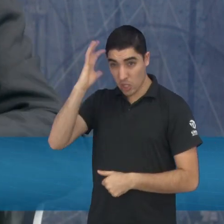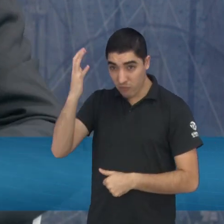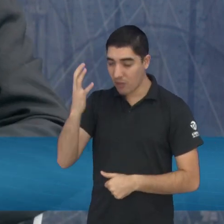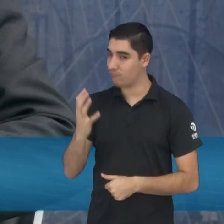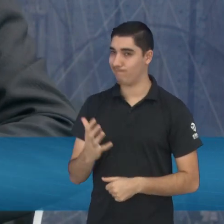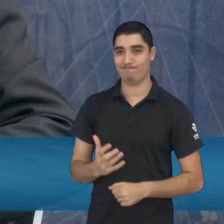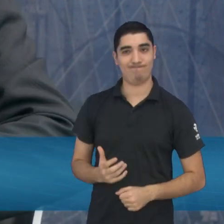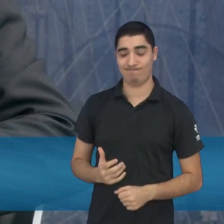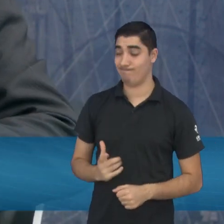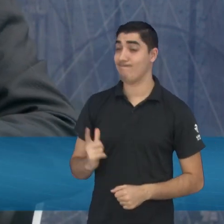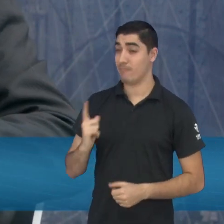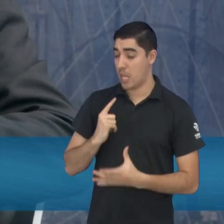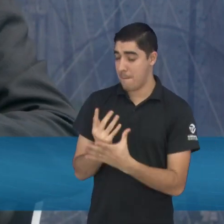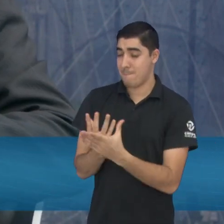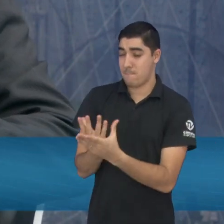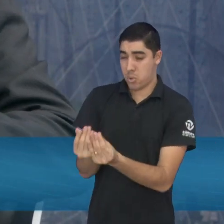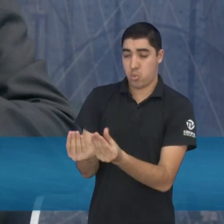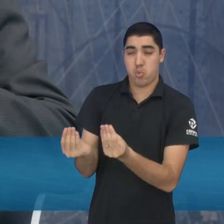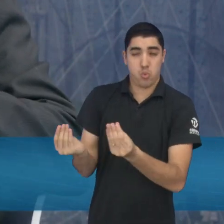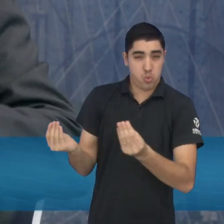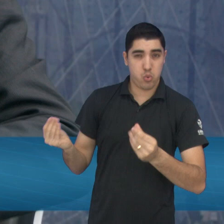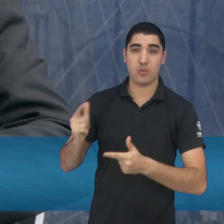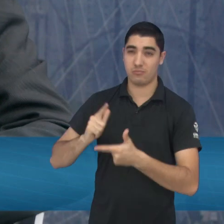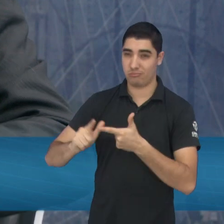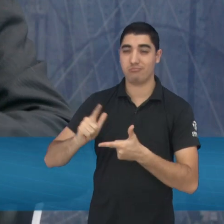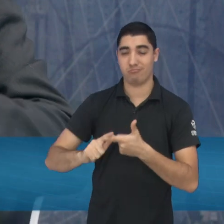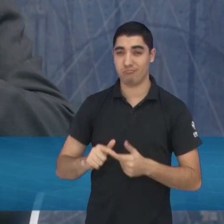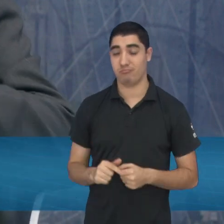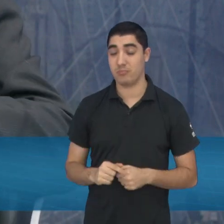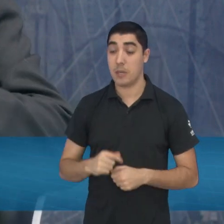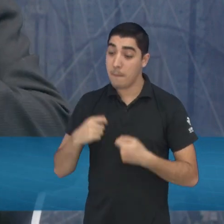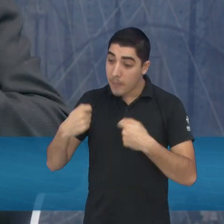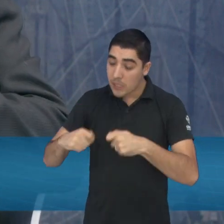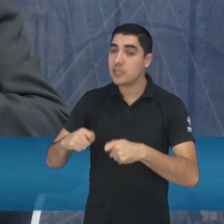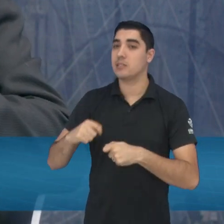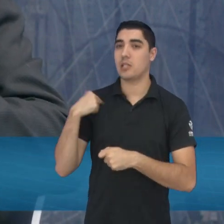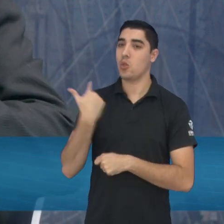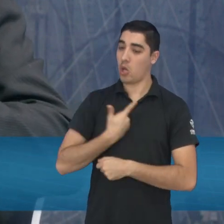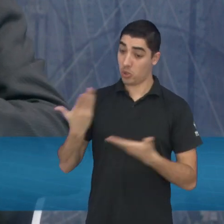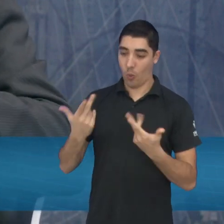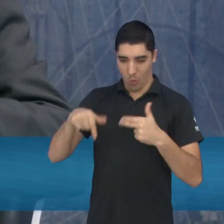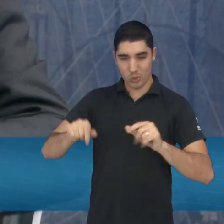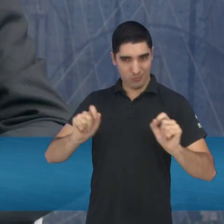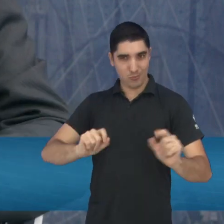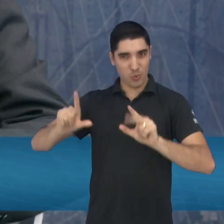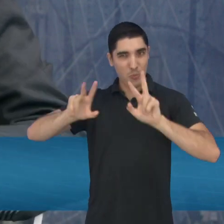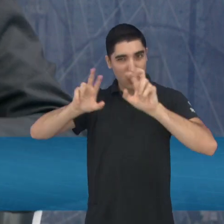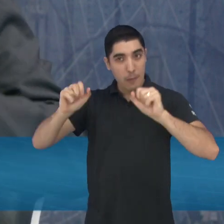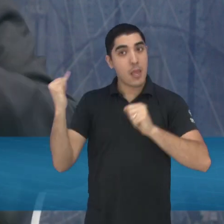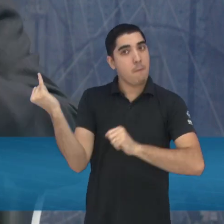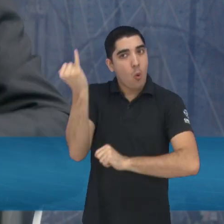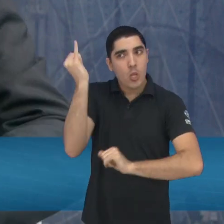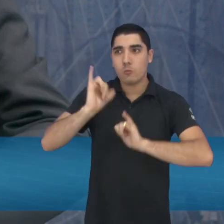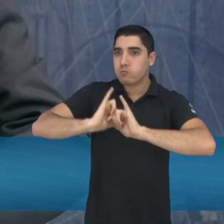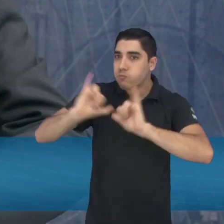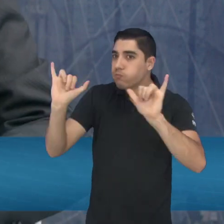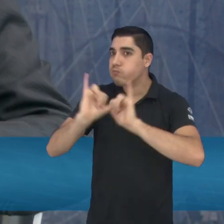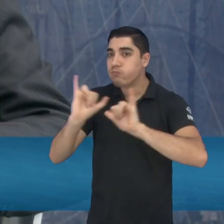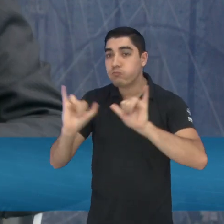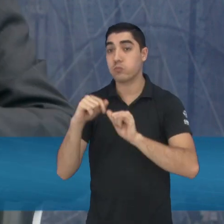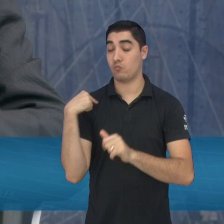eu acredito que a questão urgente, sim, para falarmos sobre isso, como estamos fazendo aqui agora, discutirmos isso e começarmos